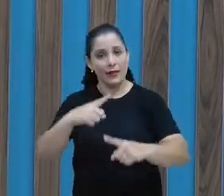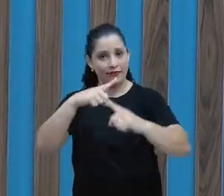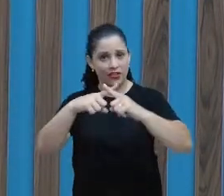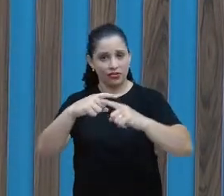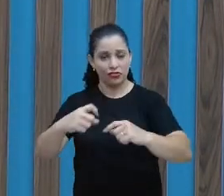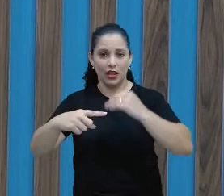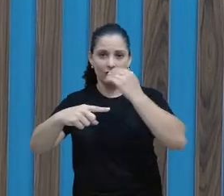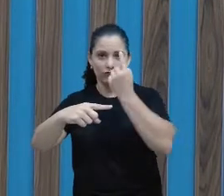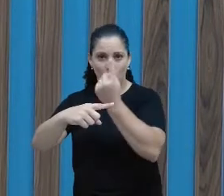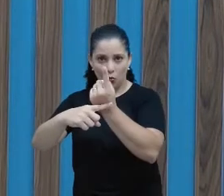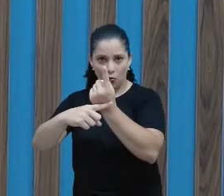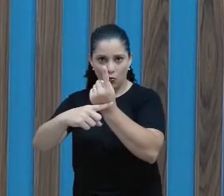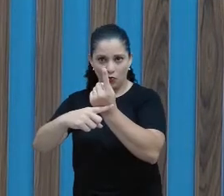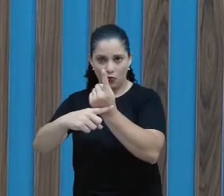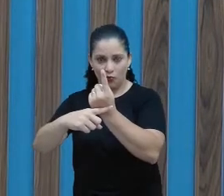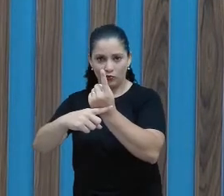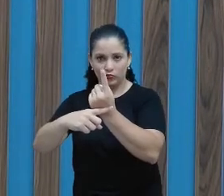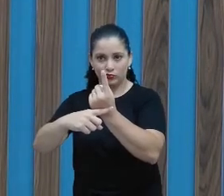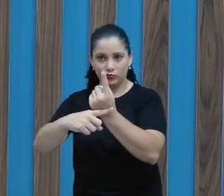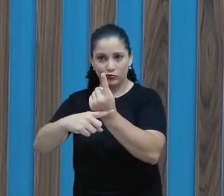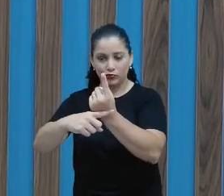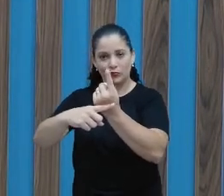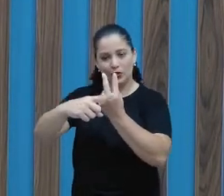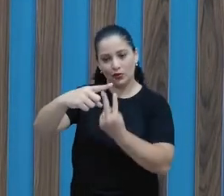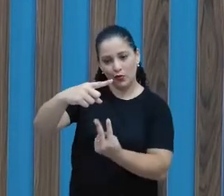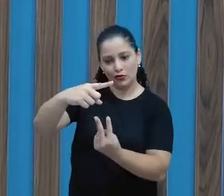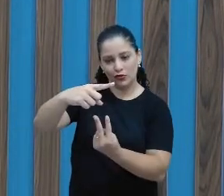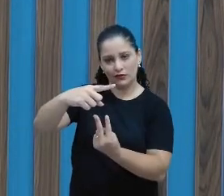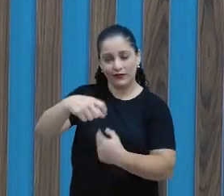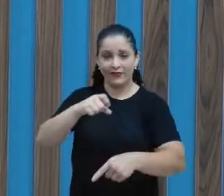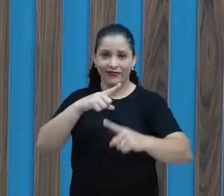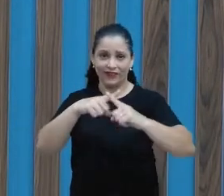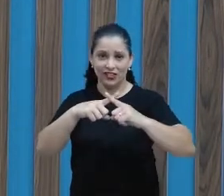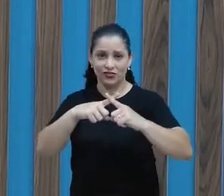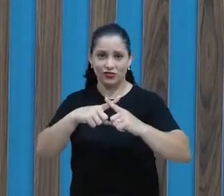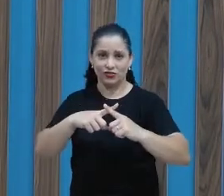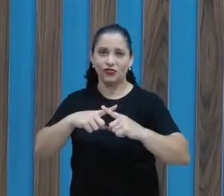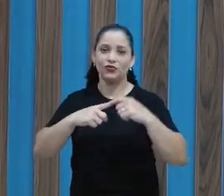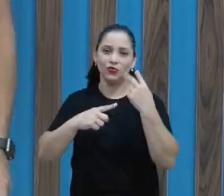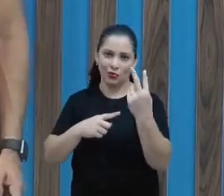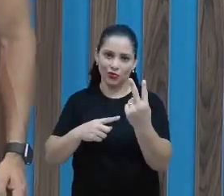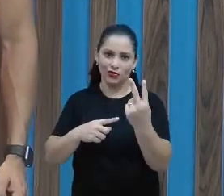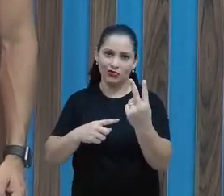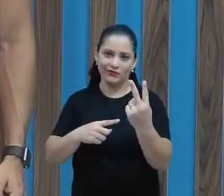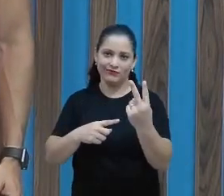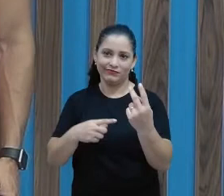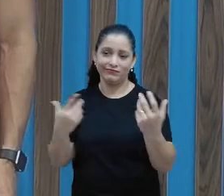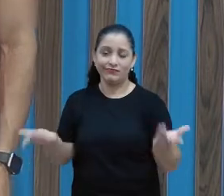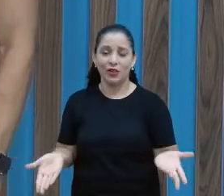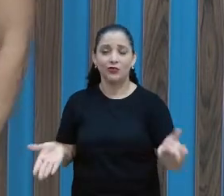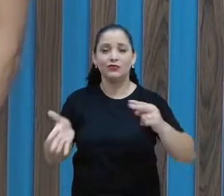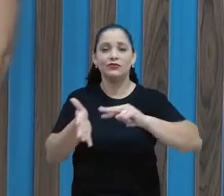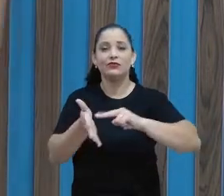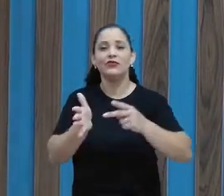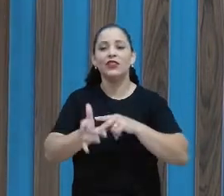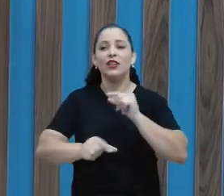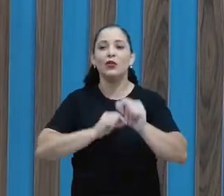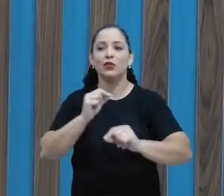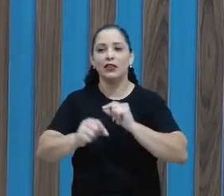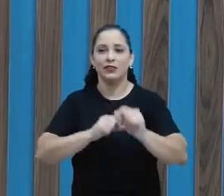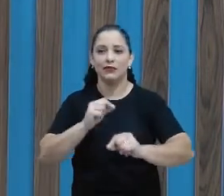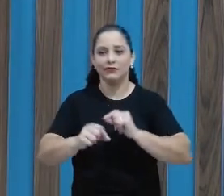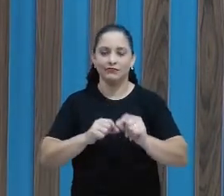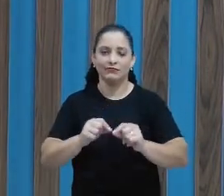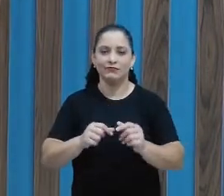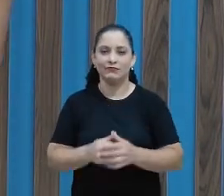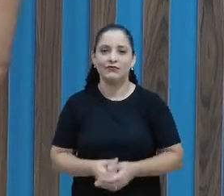1 vezes 2 é igual a 2. E 2 vezes 2, ele é igual a 4. Então, você pode observar que